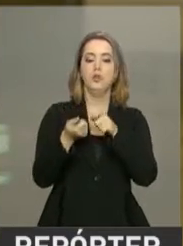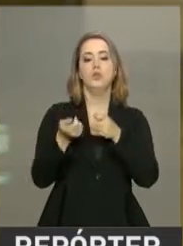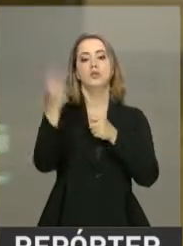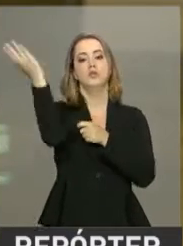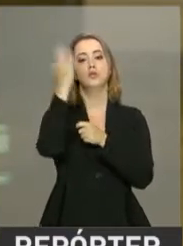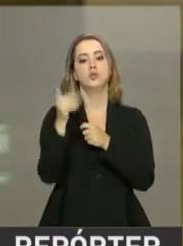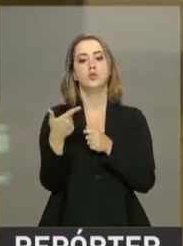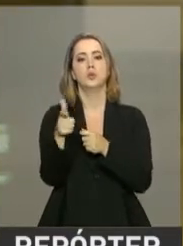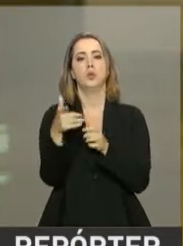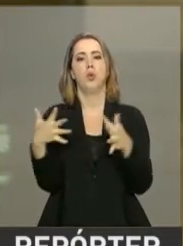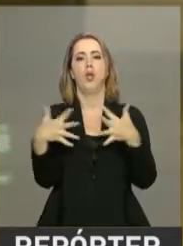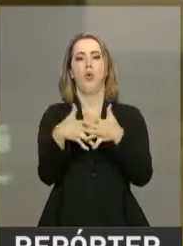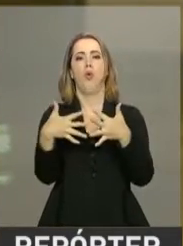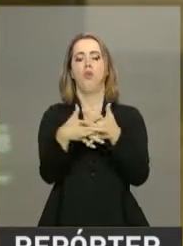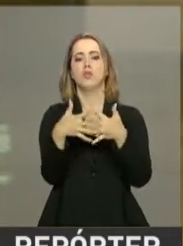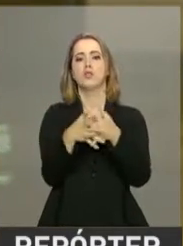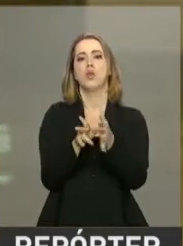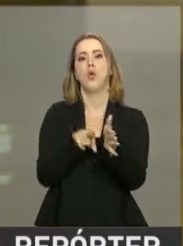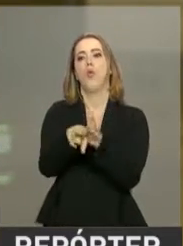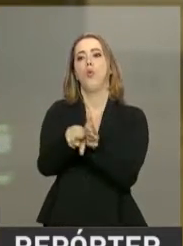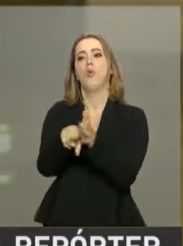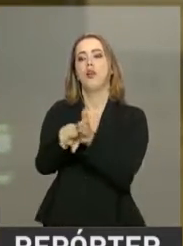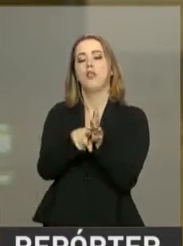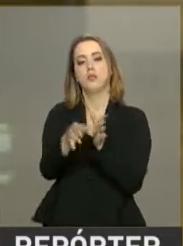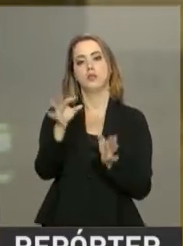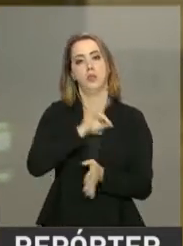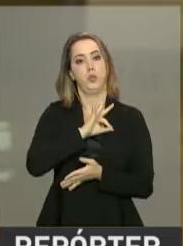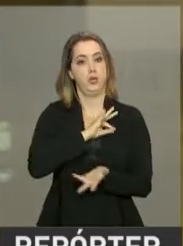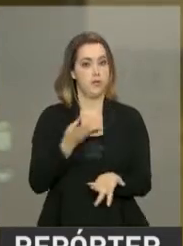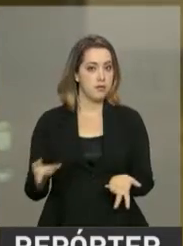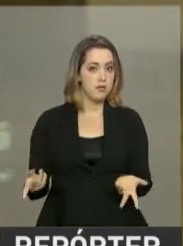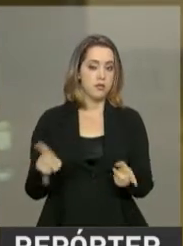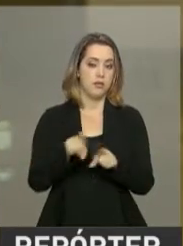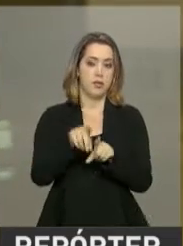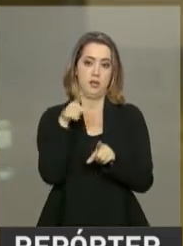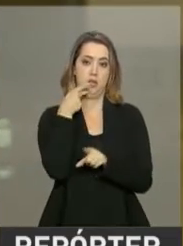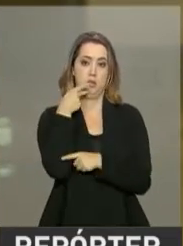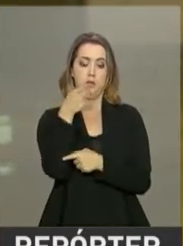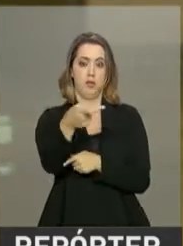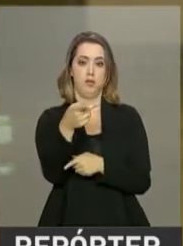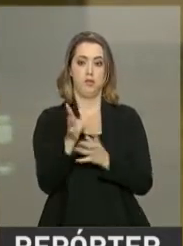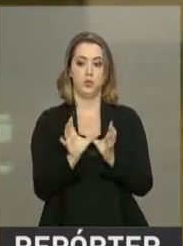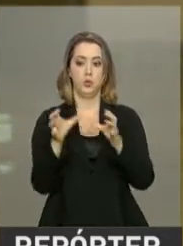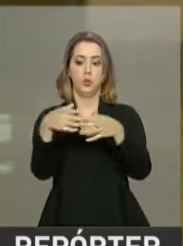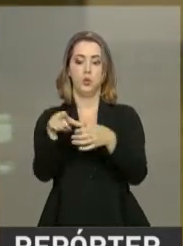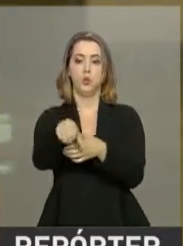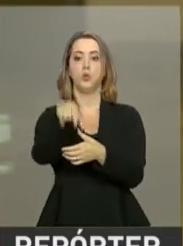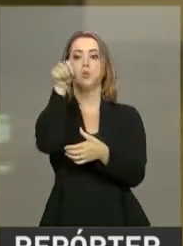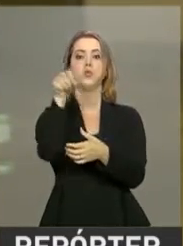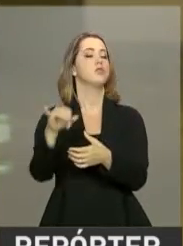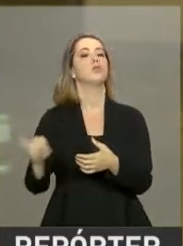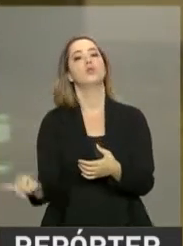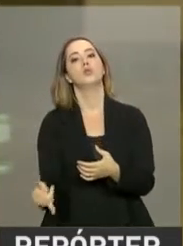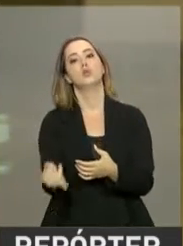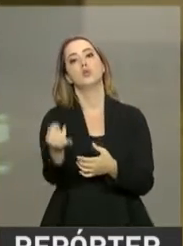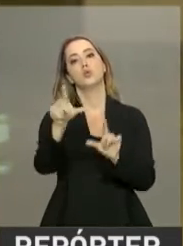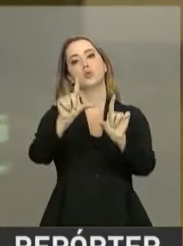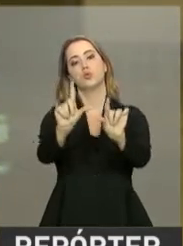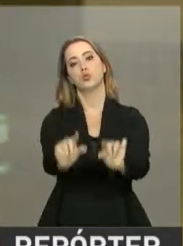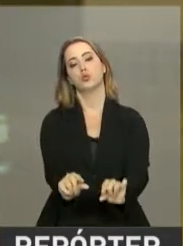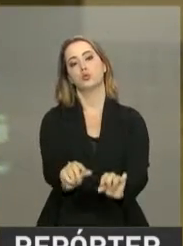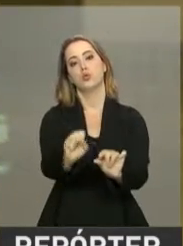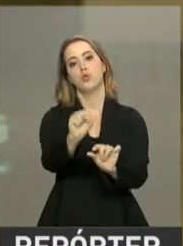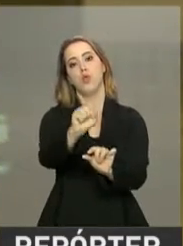confunde com as investigações michel temer comentou ainda a decisão do comitê de política monetária do banco central que reduziu a taxa